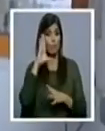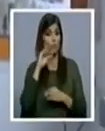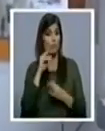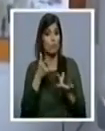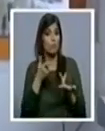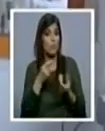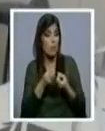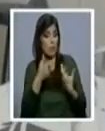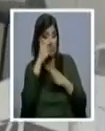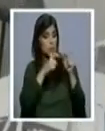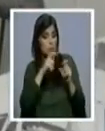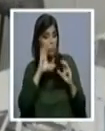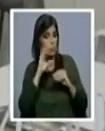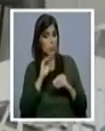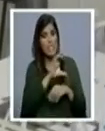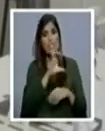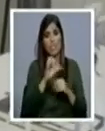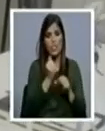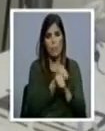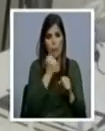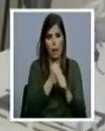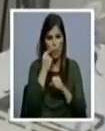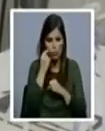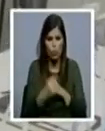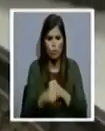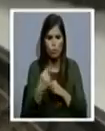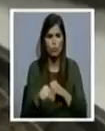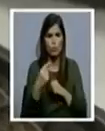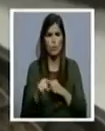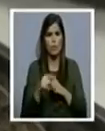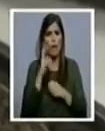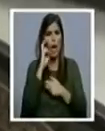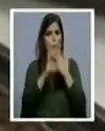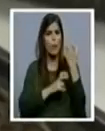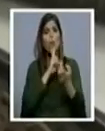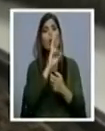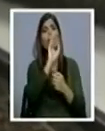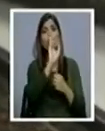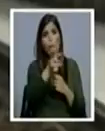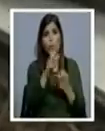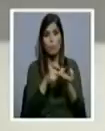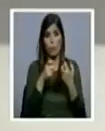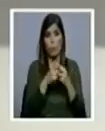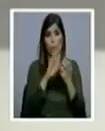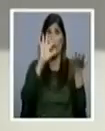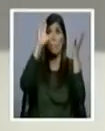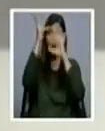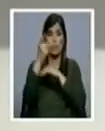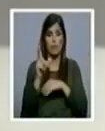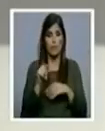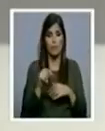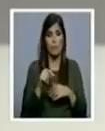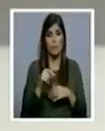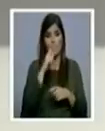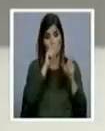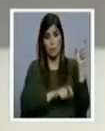Desconhecidos da maioria do público, os cientistas trabalham todos os dias em busca de respostas para os problemas do ambiente e